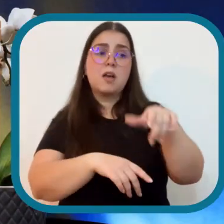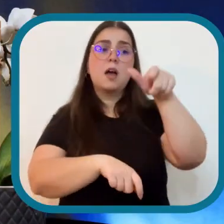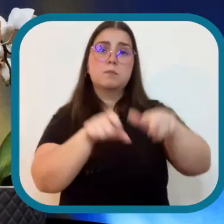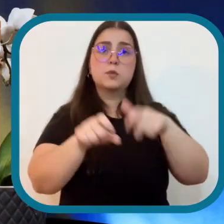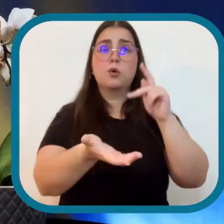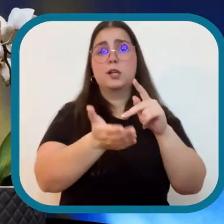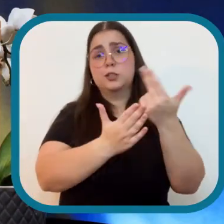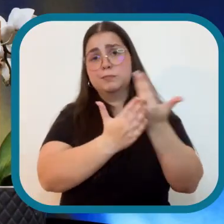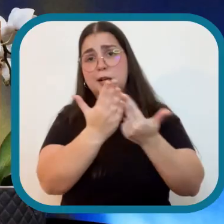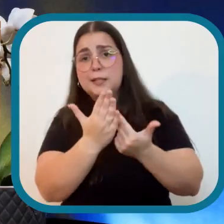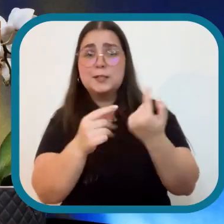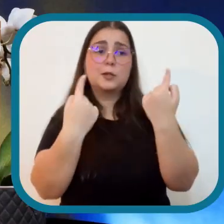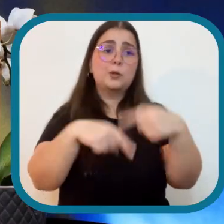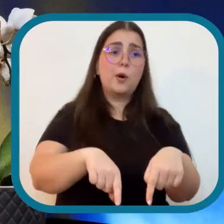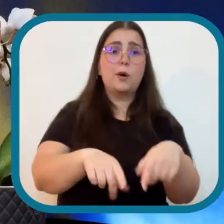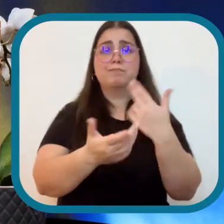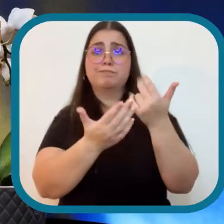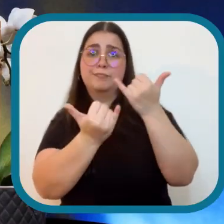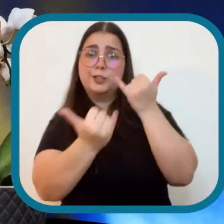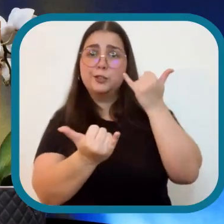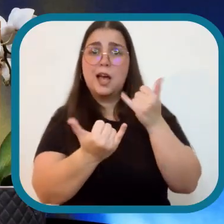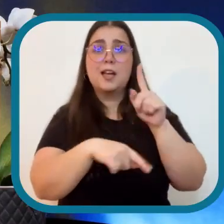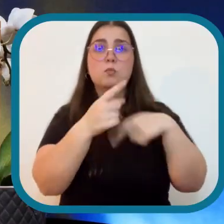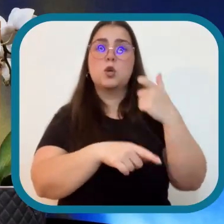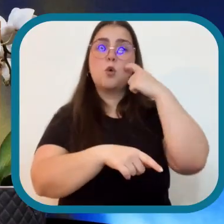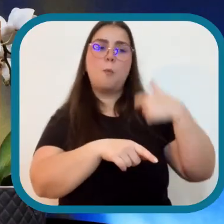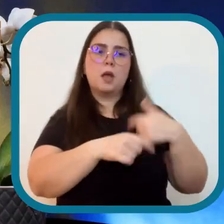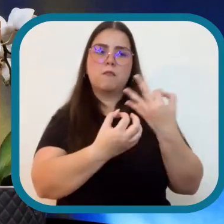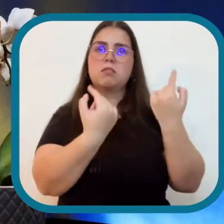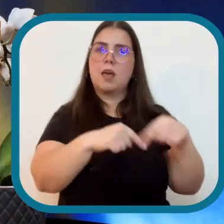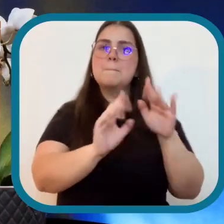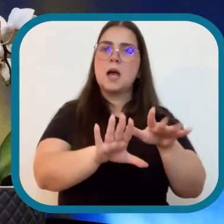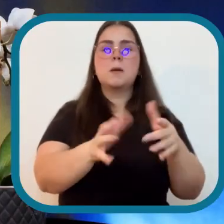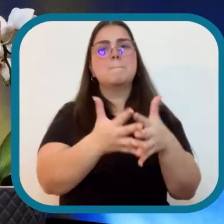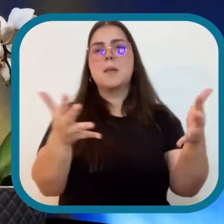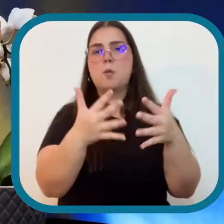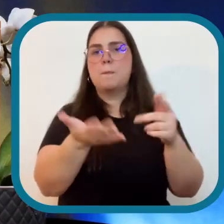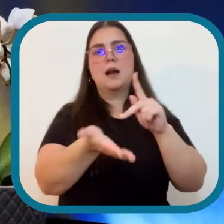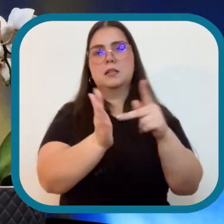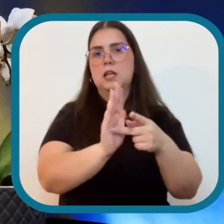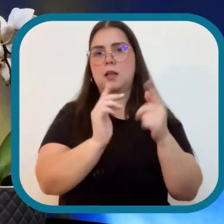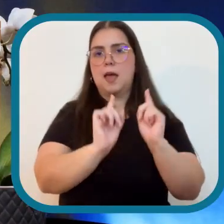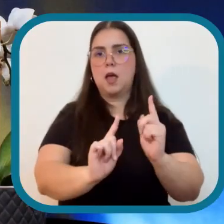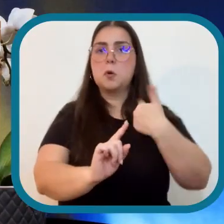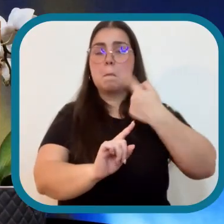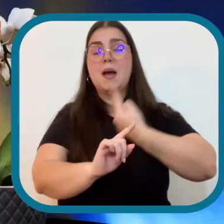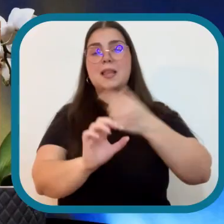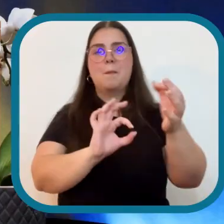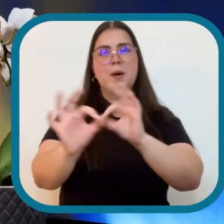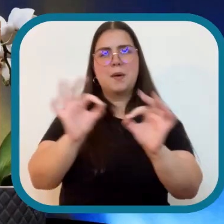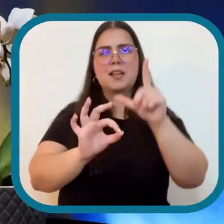puramente digitais e de agentes puramente digitais que vão ter, naturalmente, um elemento humano por trás. É só isto que nós temos que estar